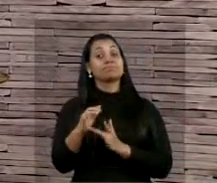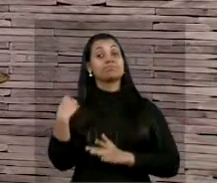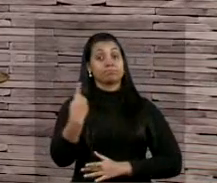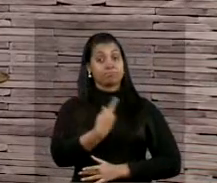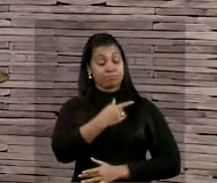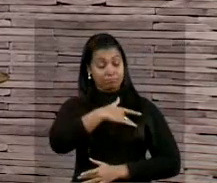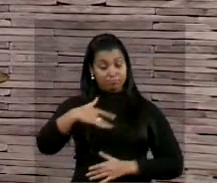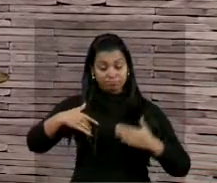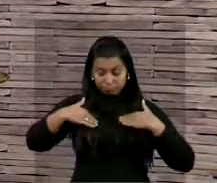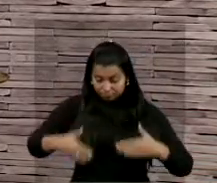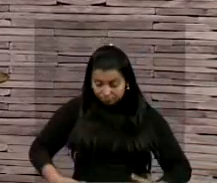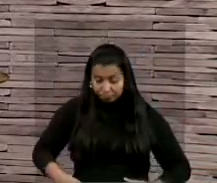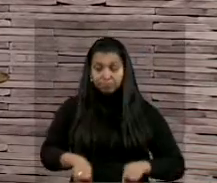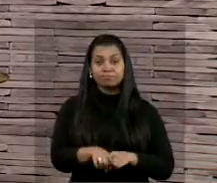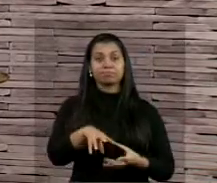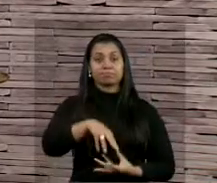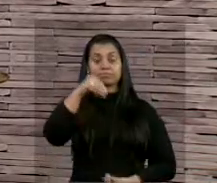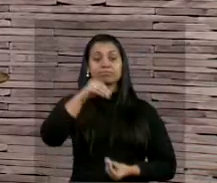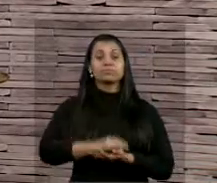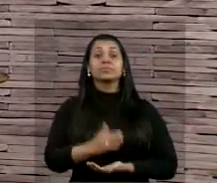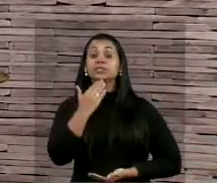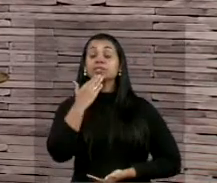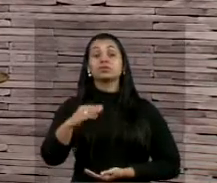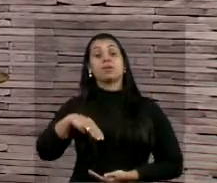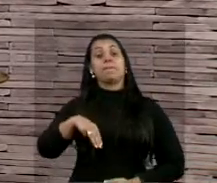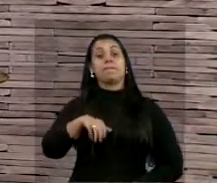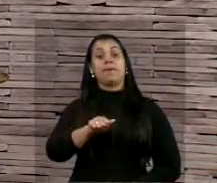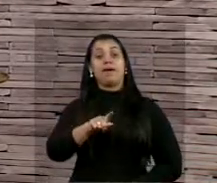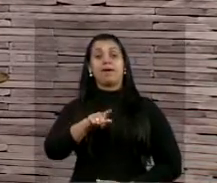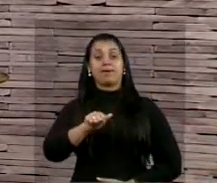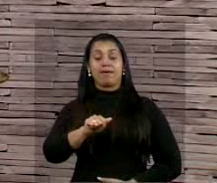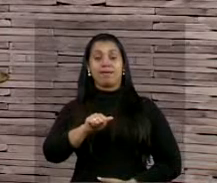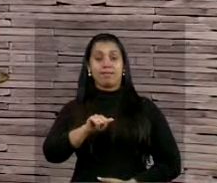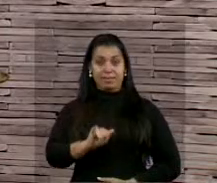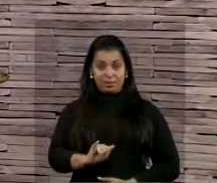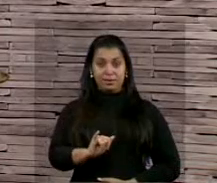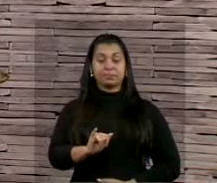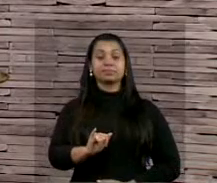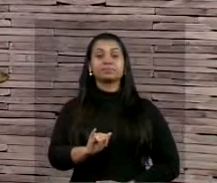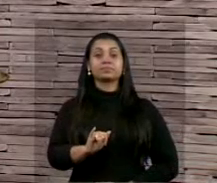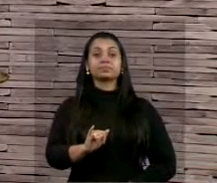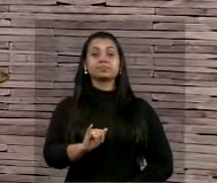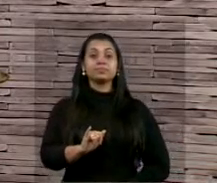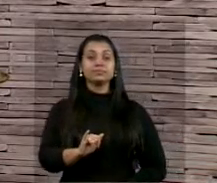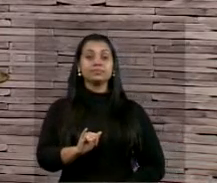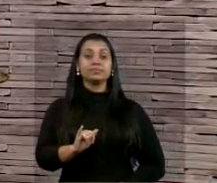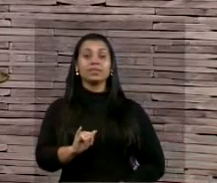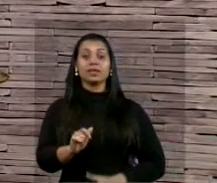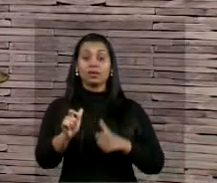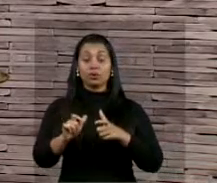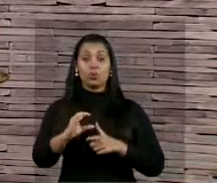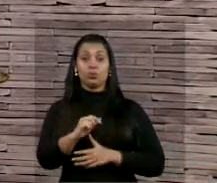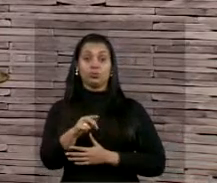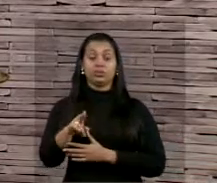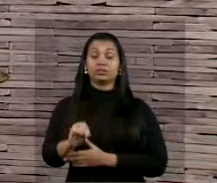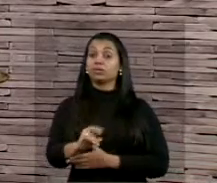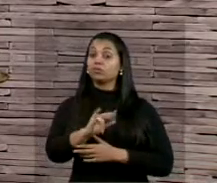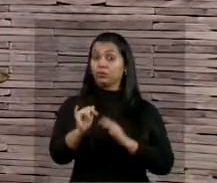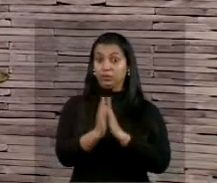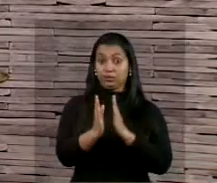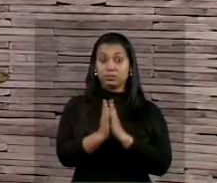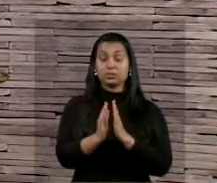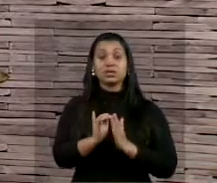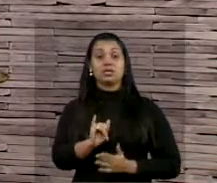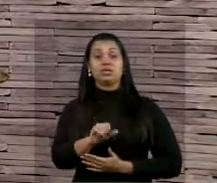nós saúde do corpo e da alma. Intenção da Magali Antônia Tômulos, da Consolação, que está rezando